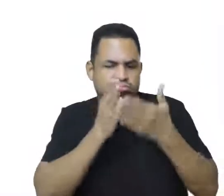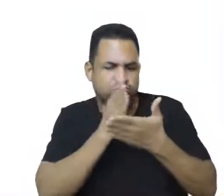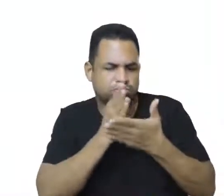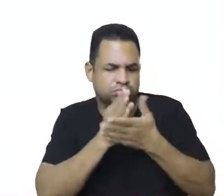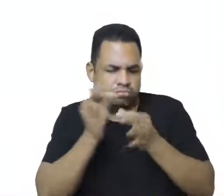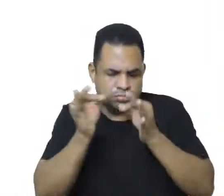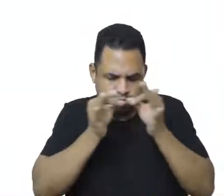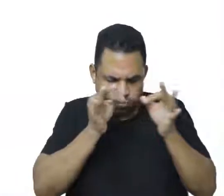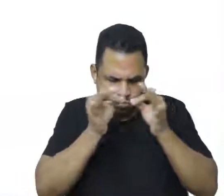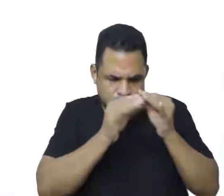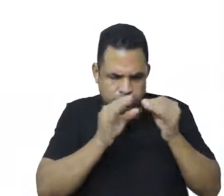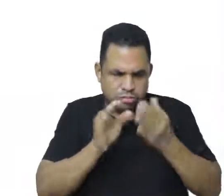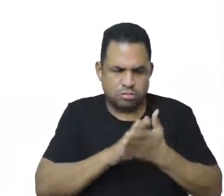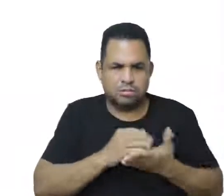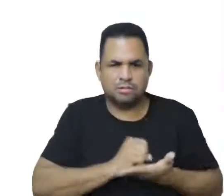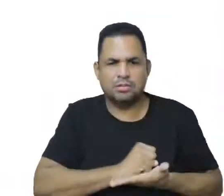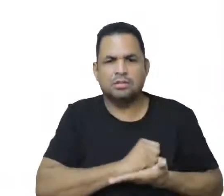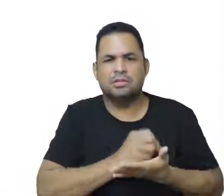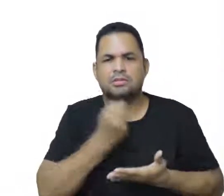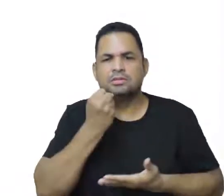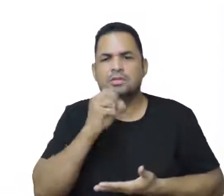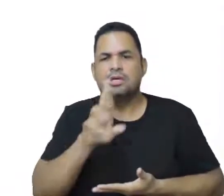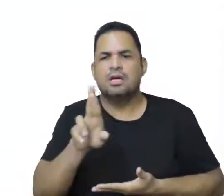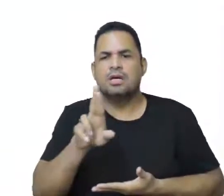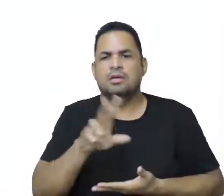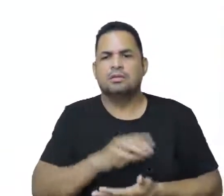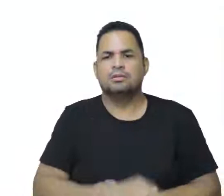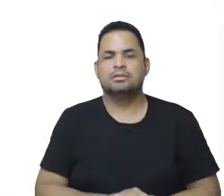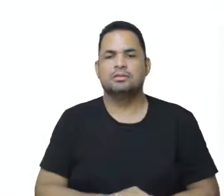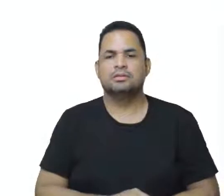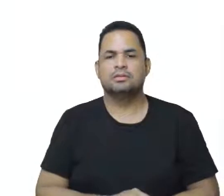partículas nesse ar.